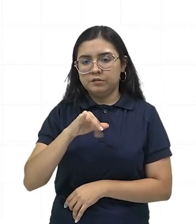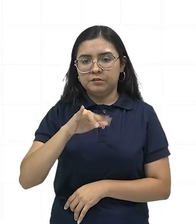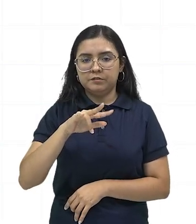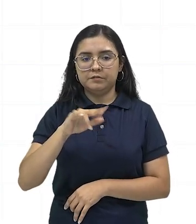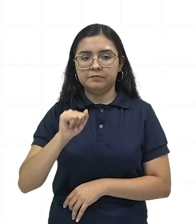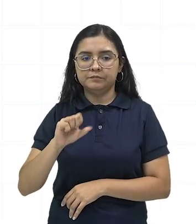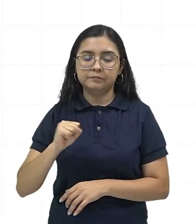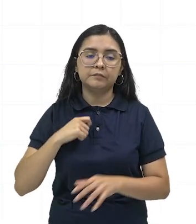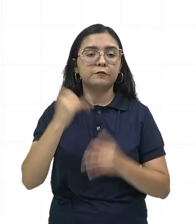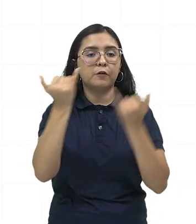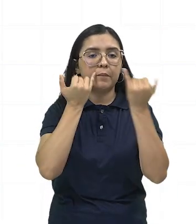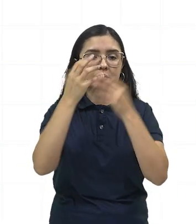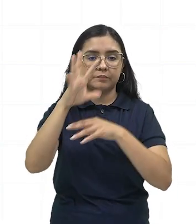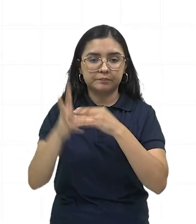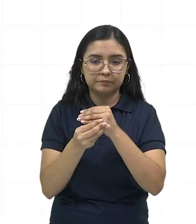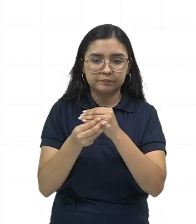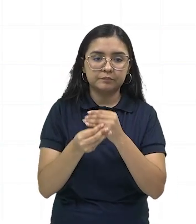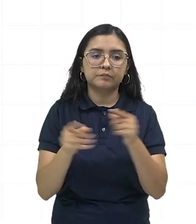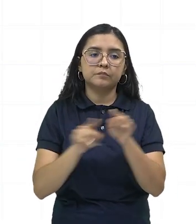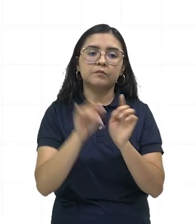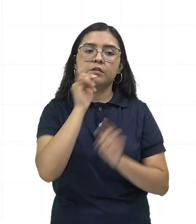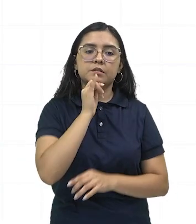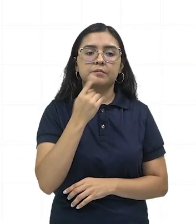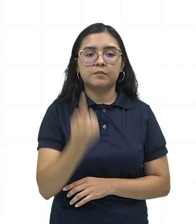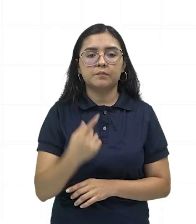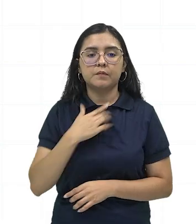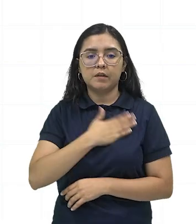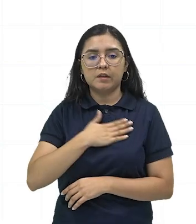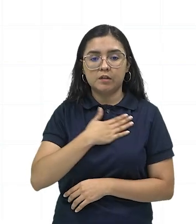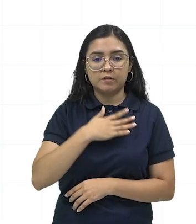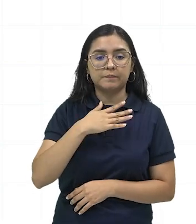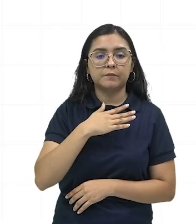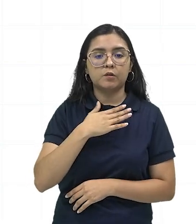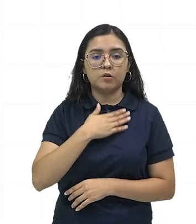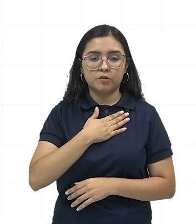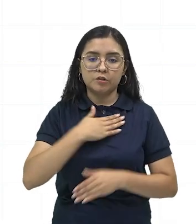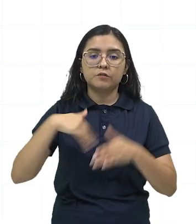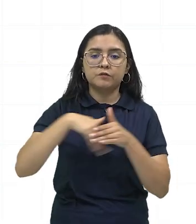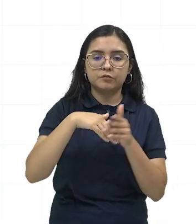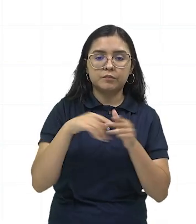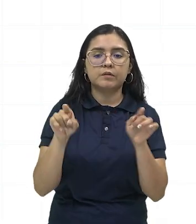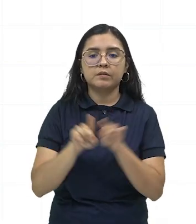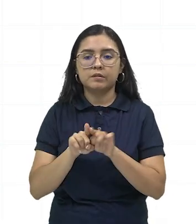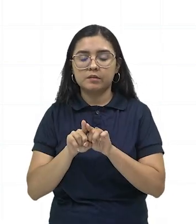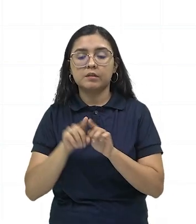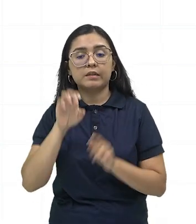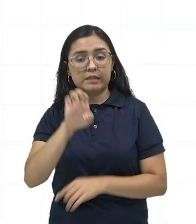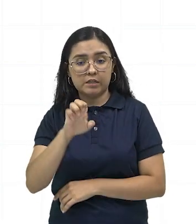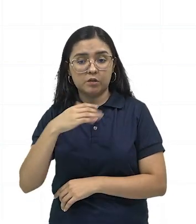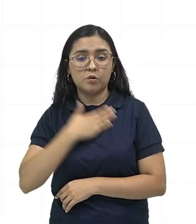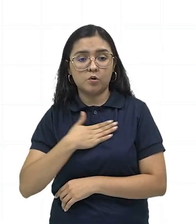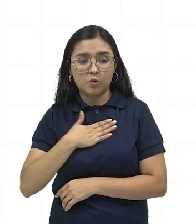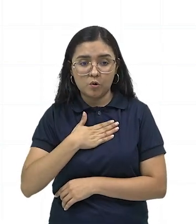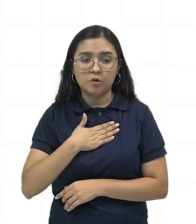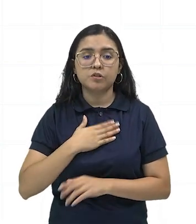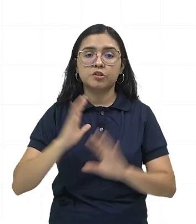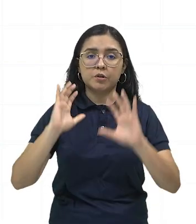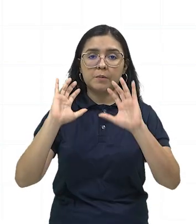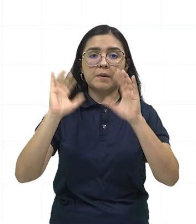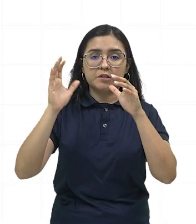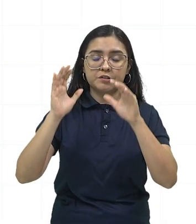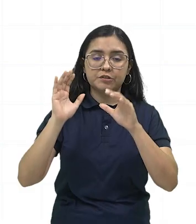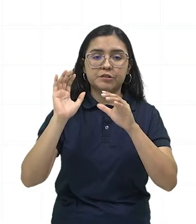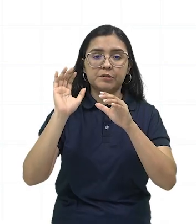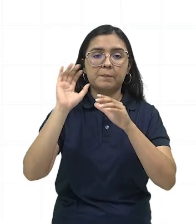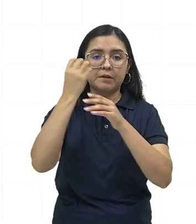ou soma de informações. No exemplo 1, ele gosta de jogar futebol e gosta de jogar basquete. Percebam